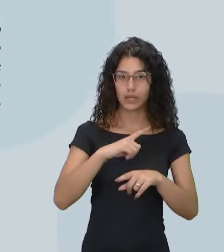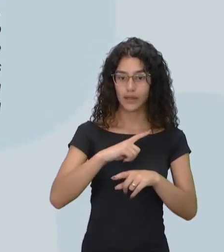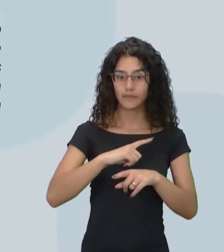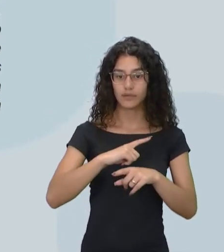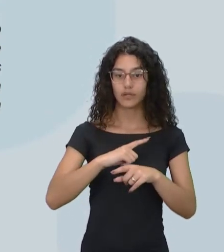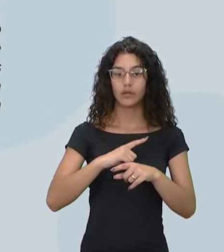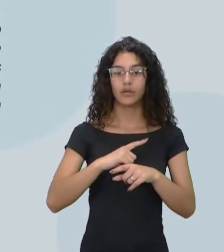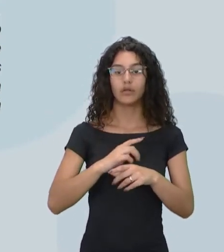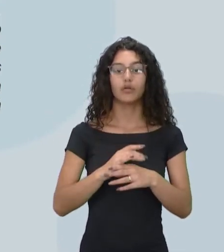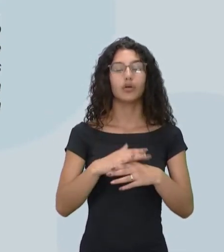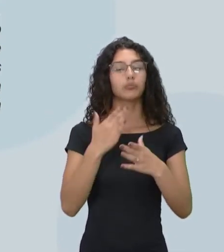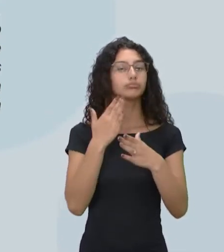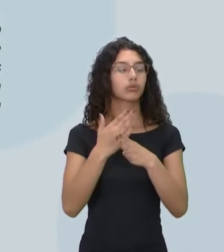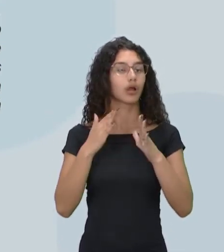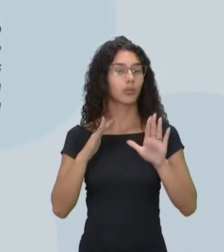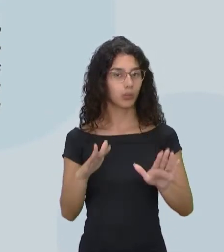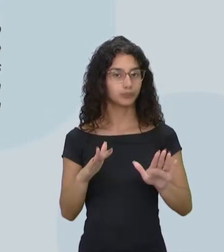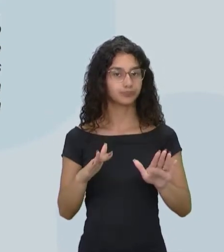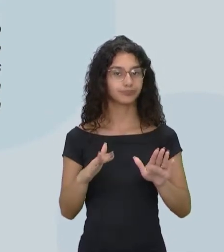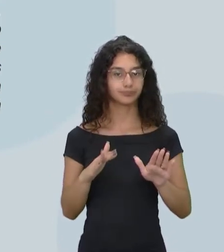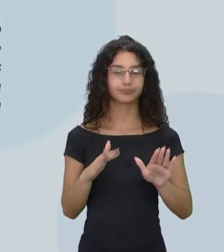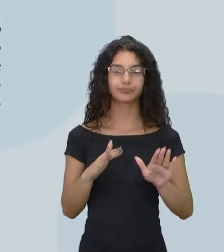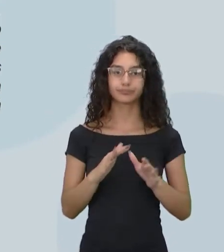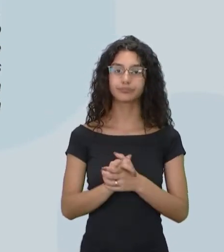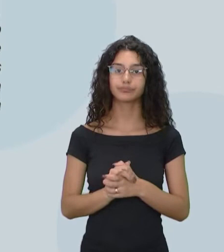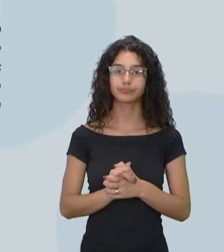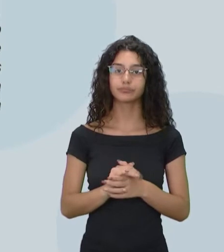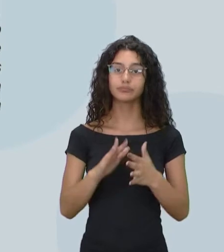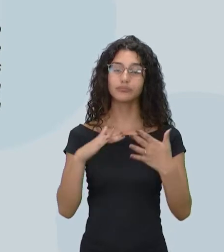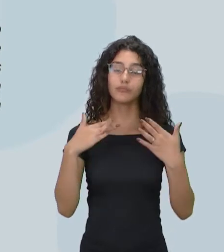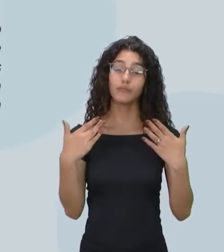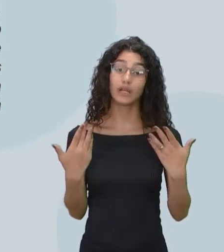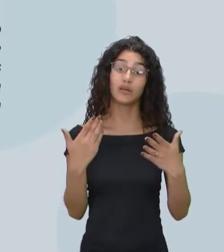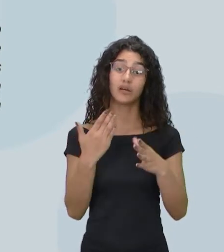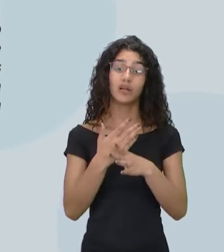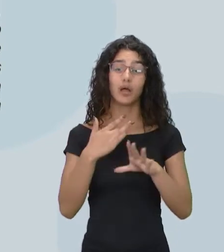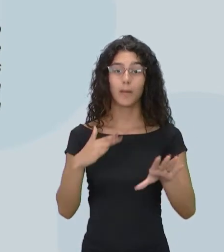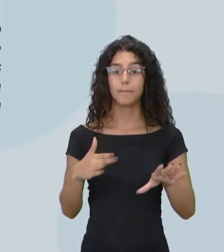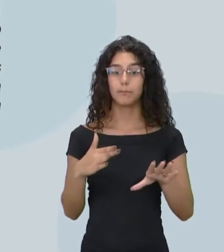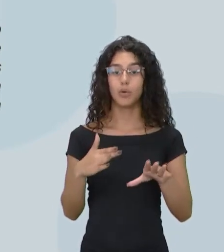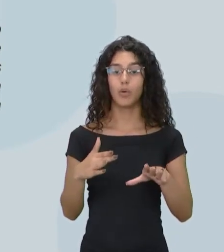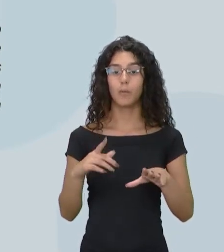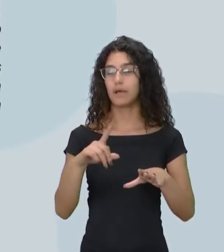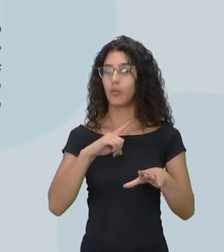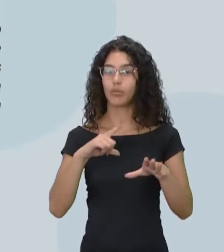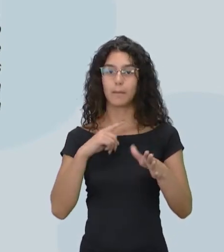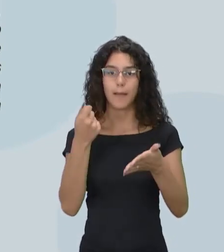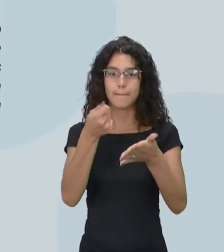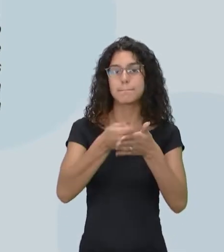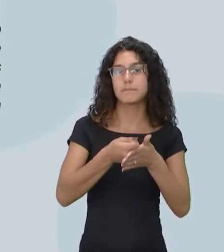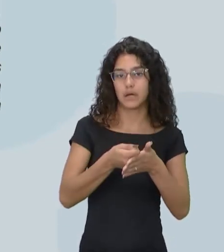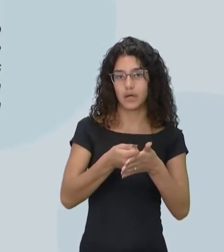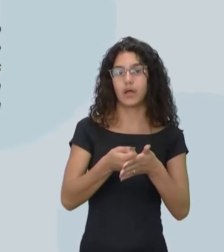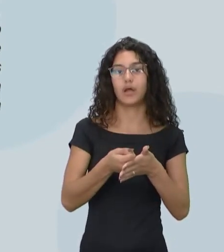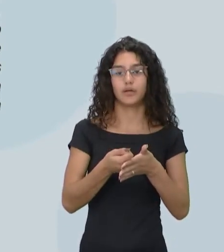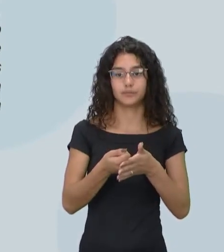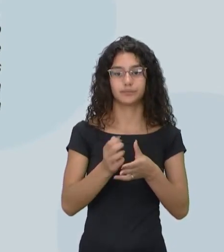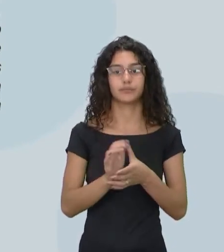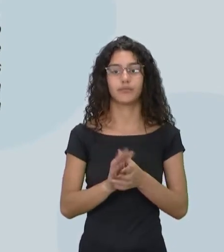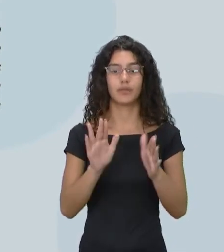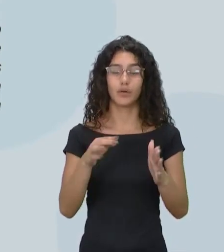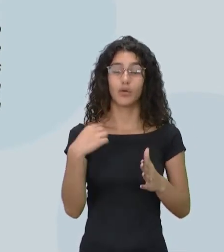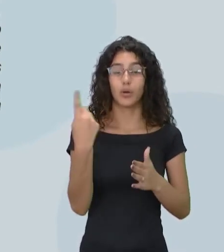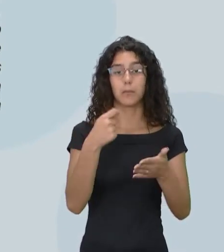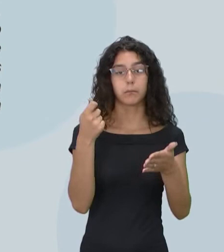foi extinta. Então, ela concedeu aí a isenção da contribuição, tá? Então,